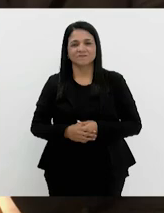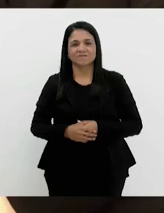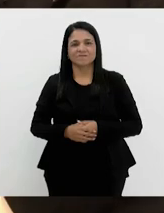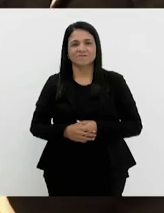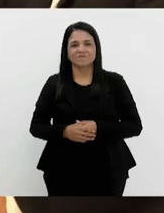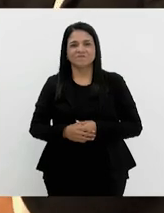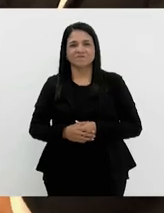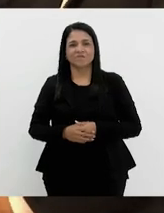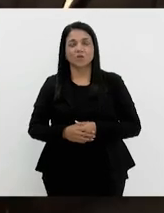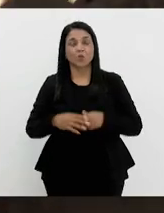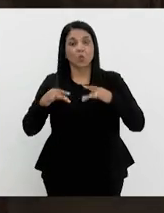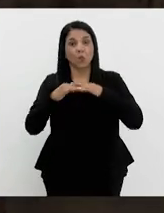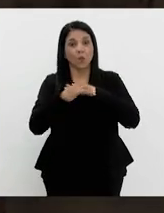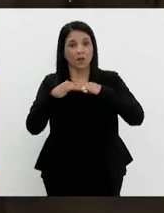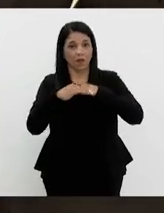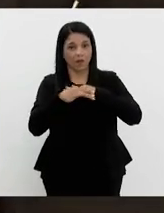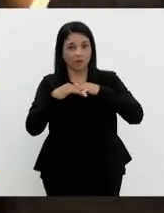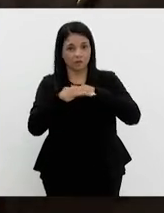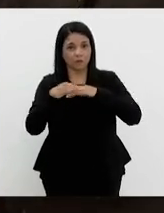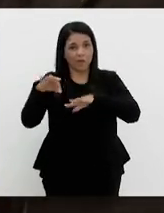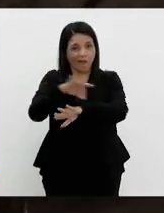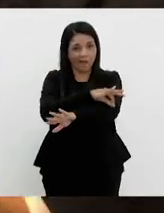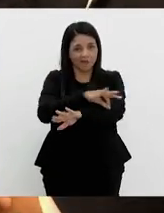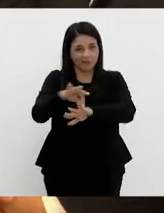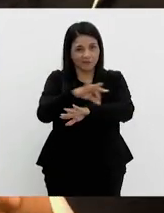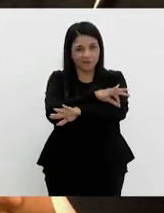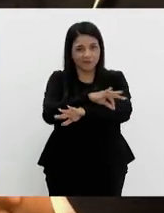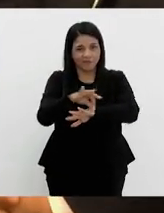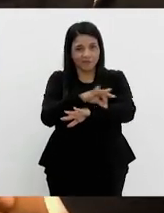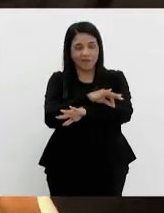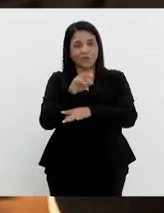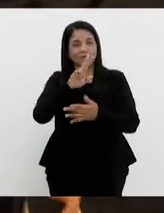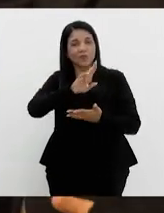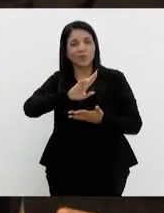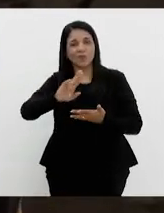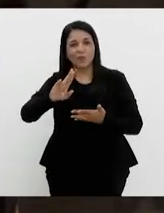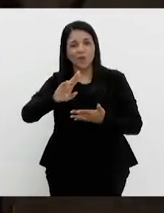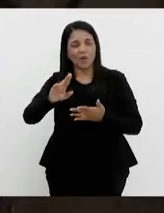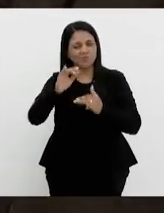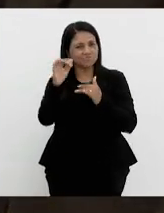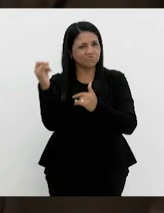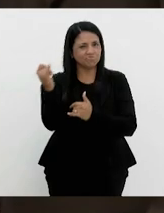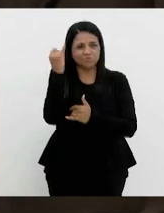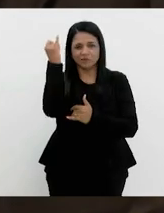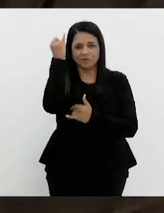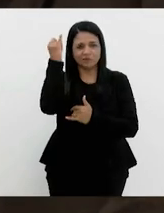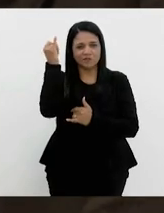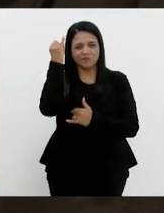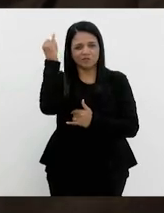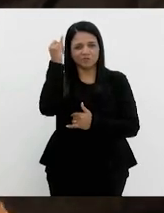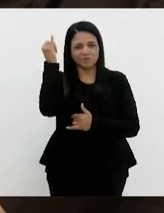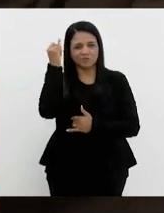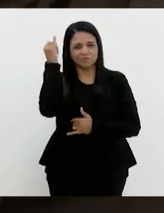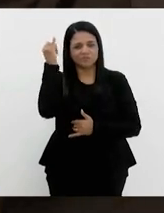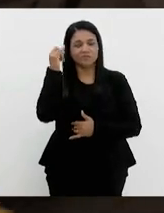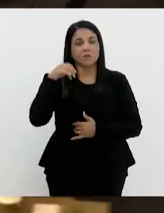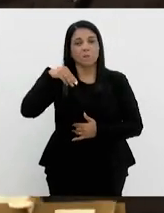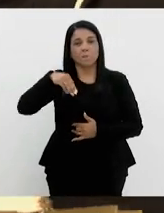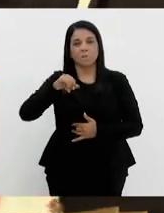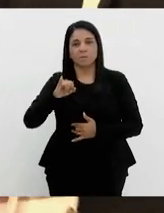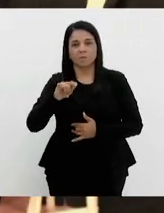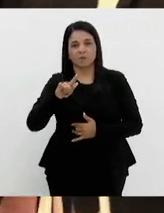item Urbano nosso arquiteto de grande renome em todo o Brasil e urbanista Senor Miguel Pinto